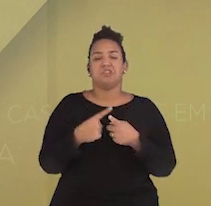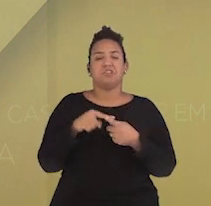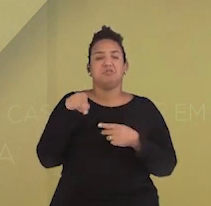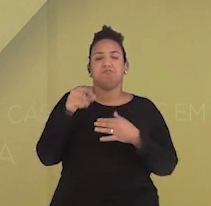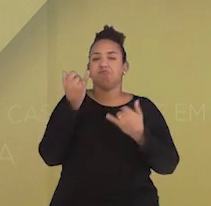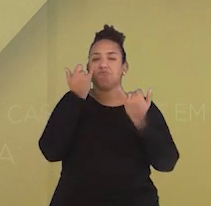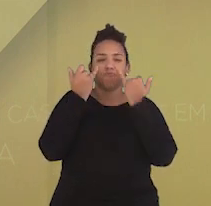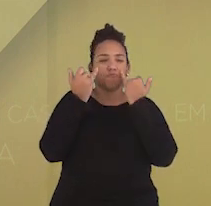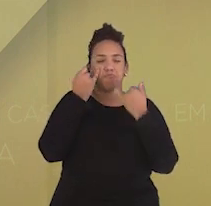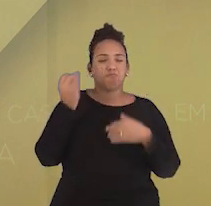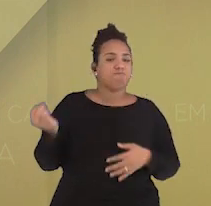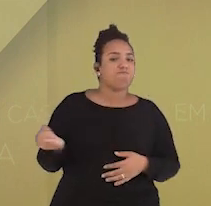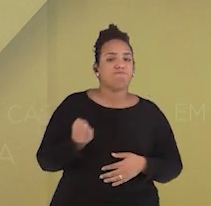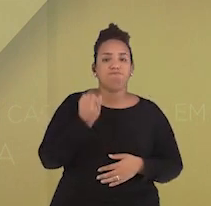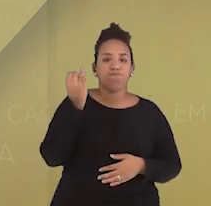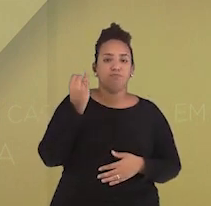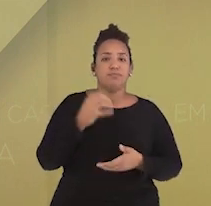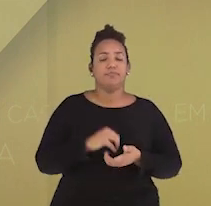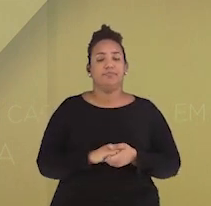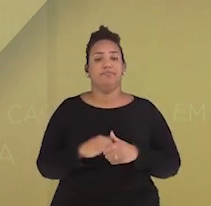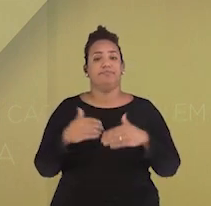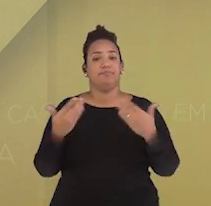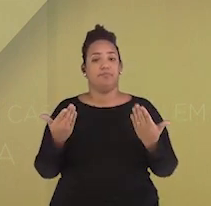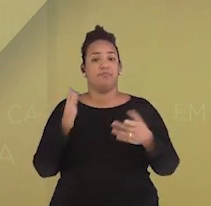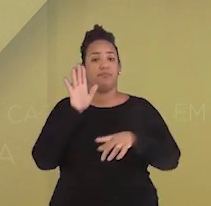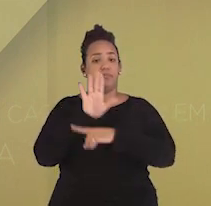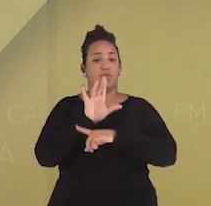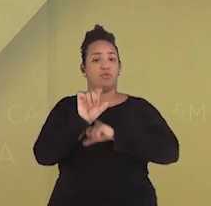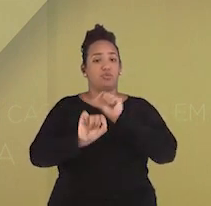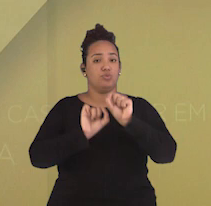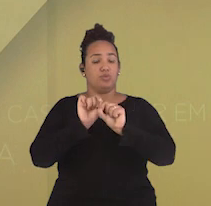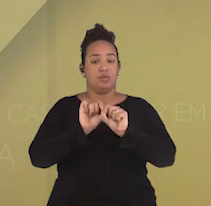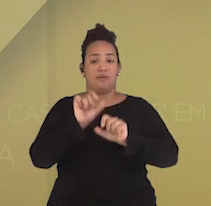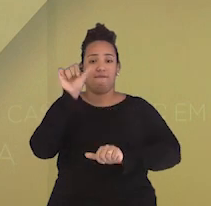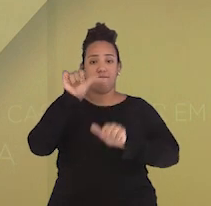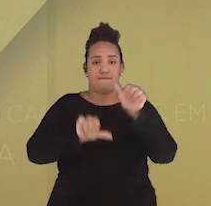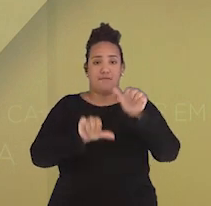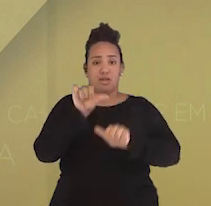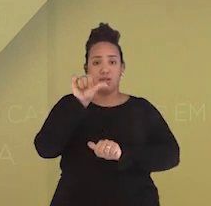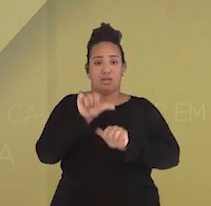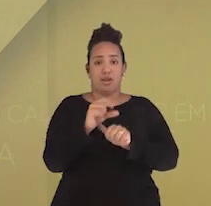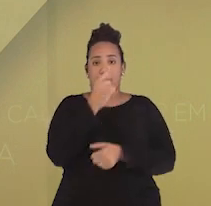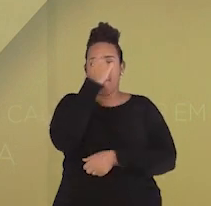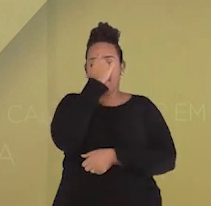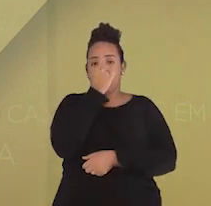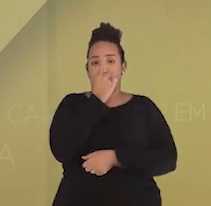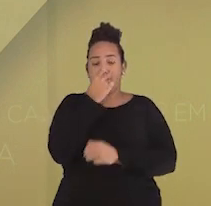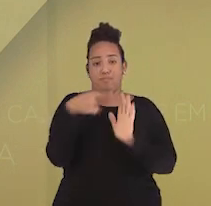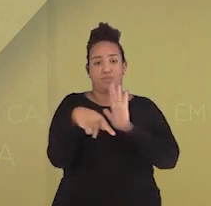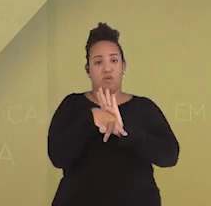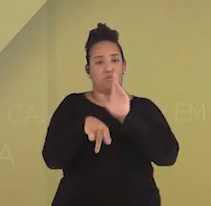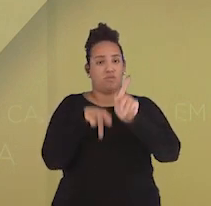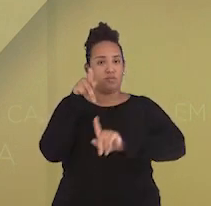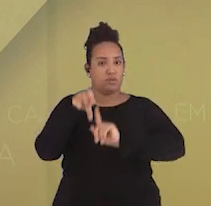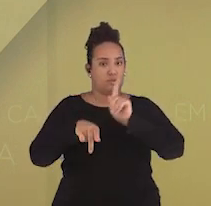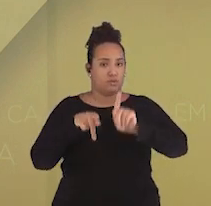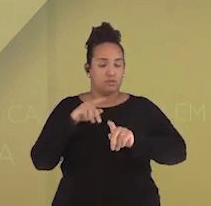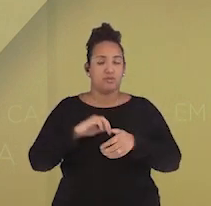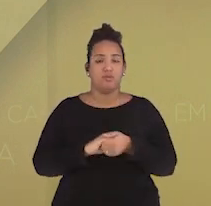tem? Isso ajuda a avaliar o perfil da população e também identificar